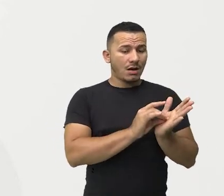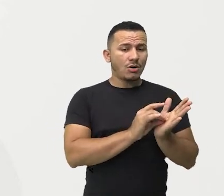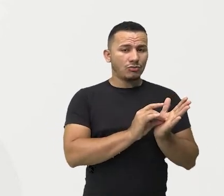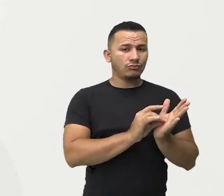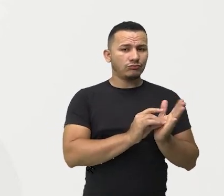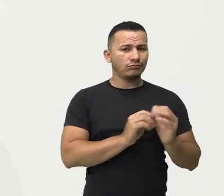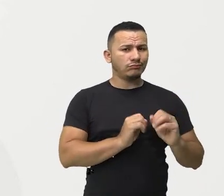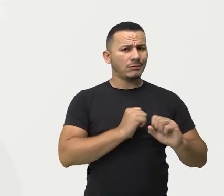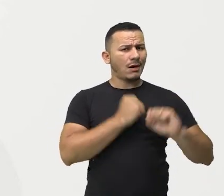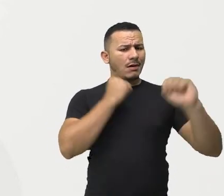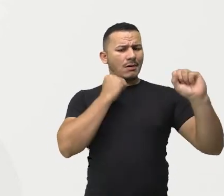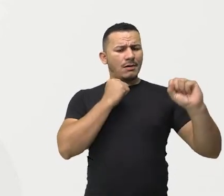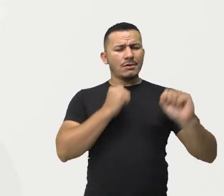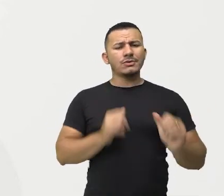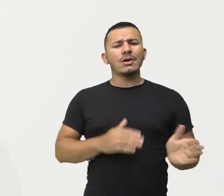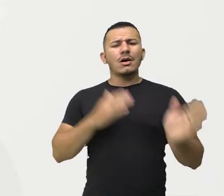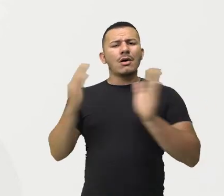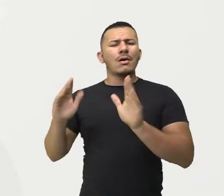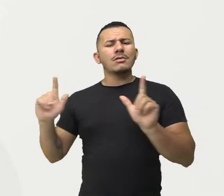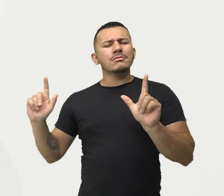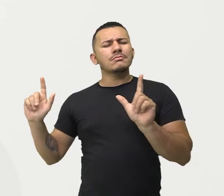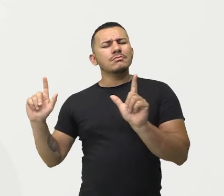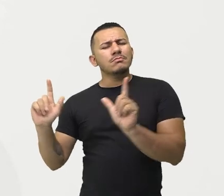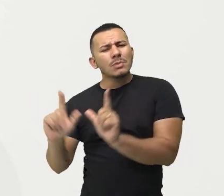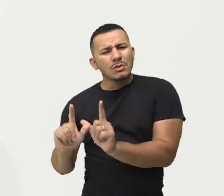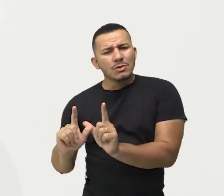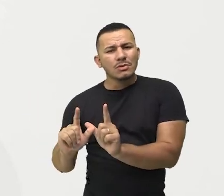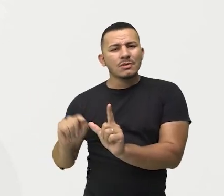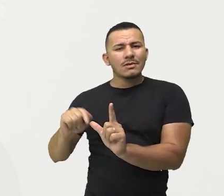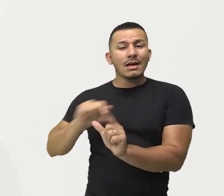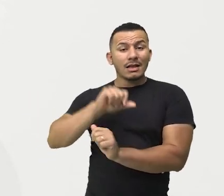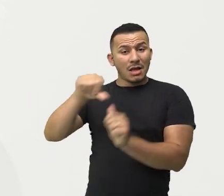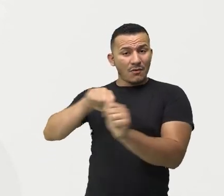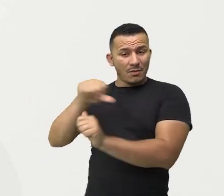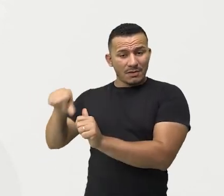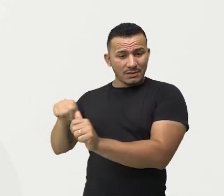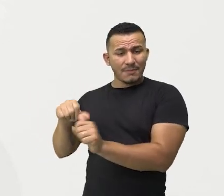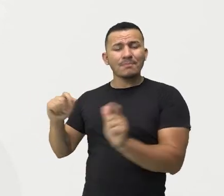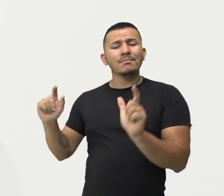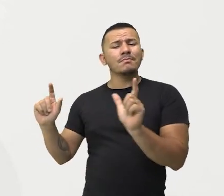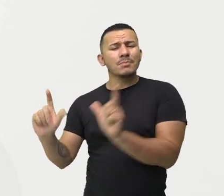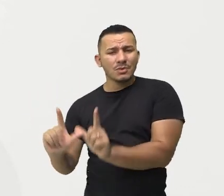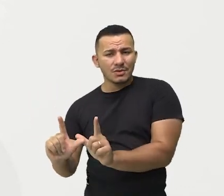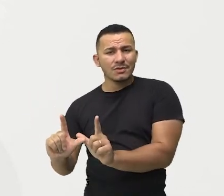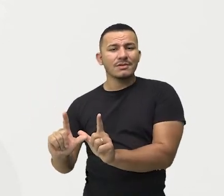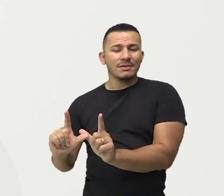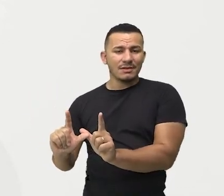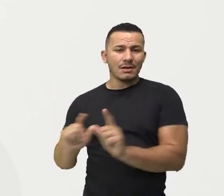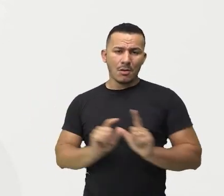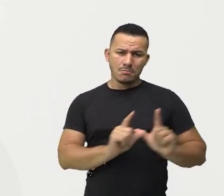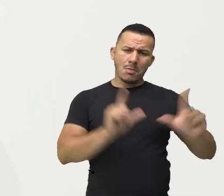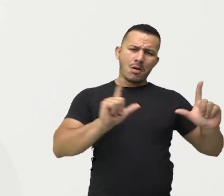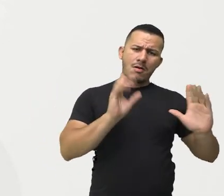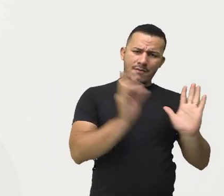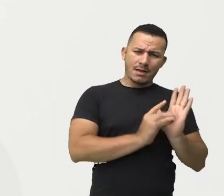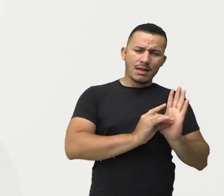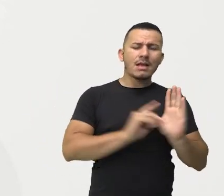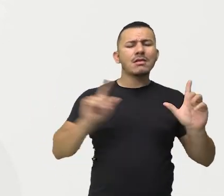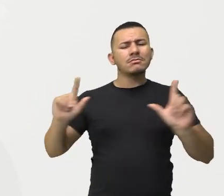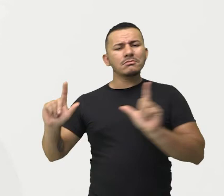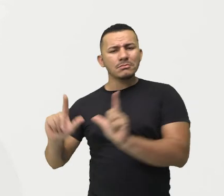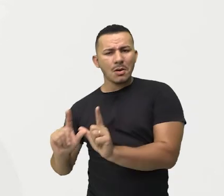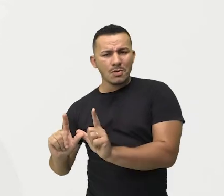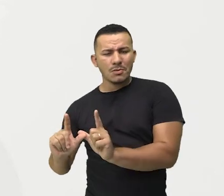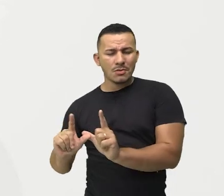é um figurão. Olha o tamanho da transformação, é uma figurinha. Portanto,